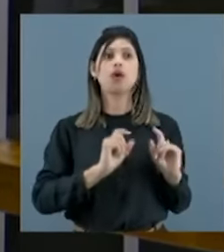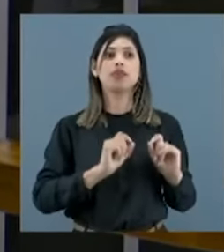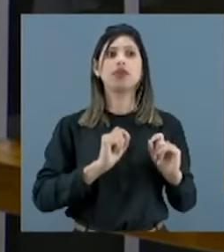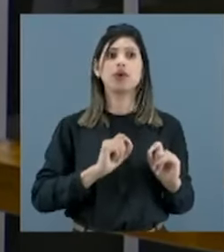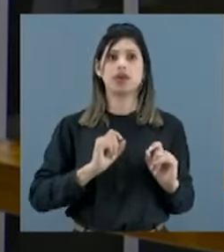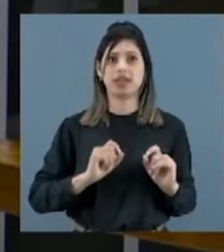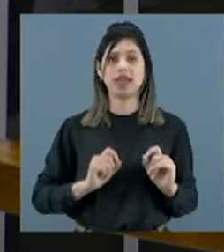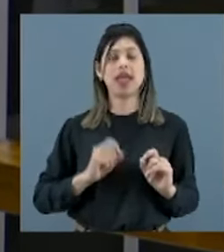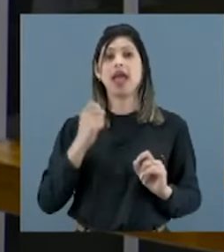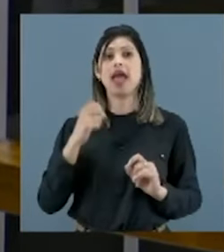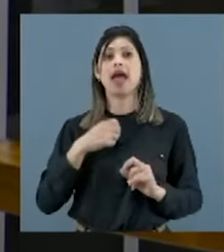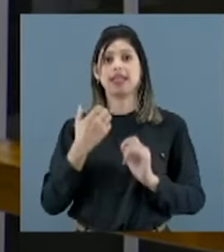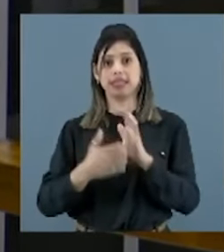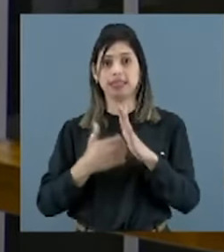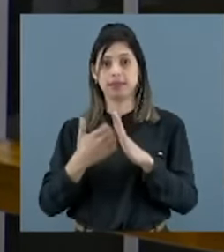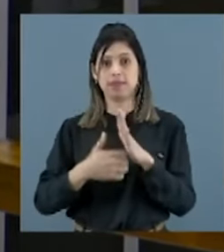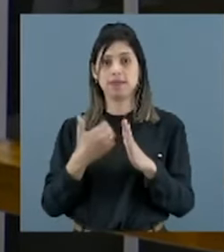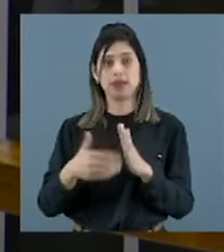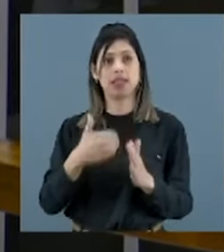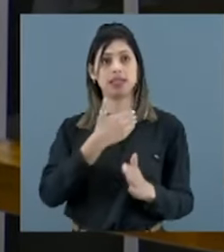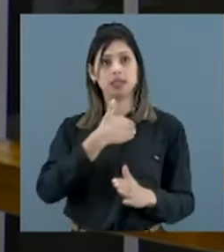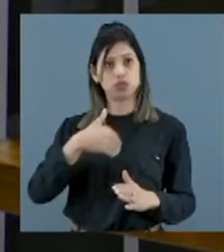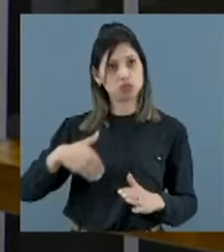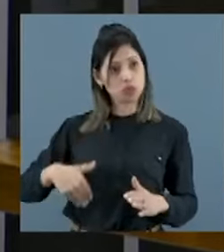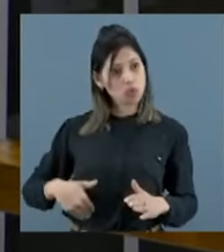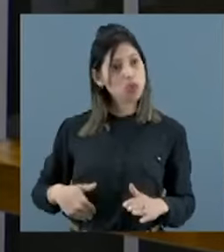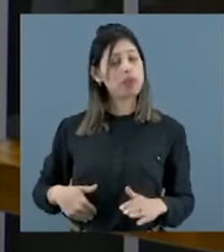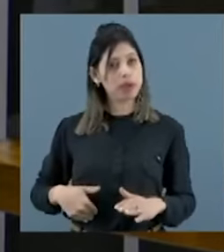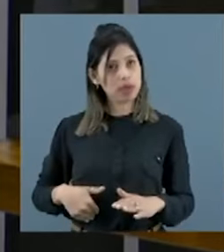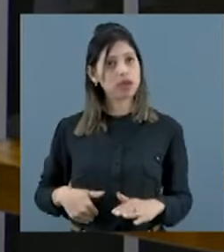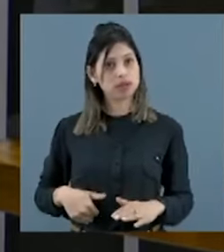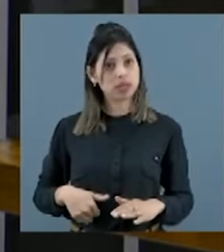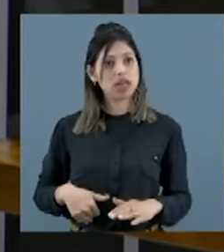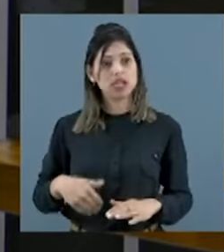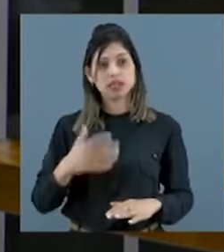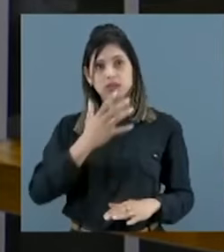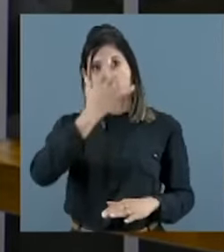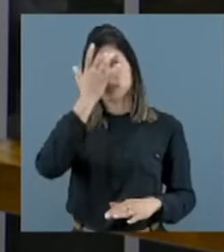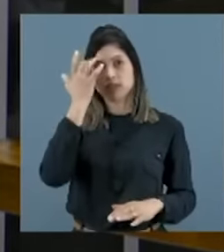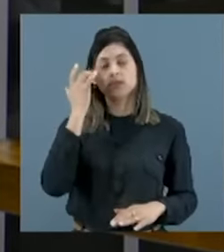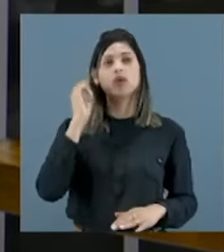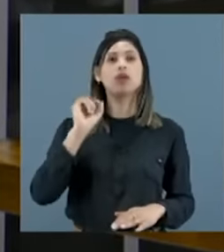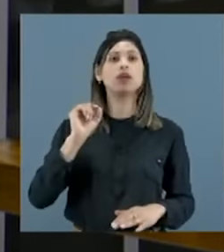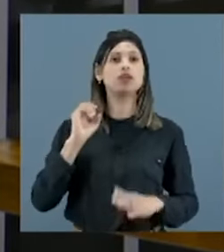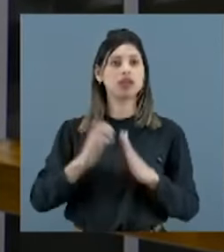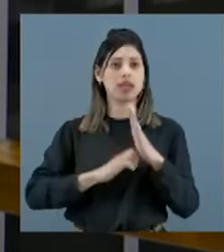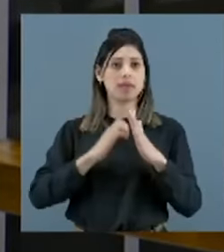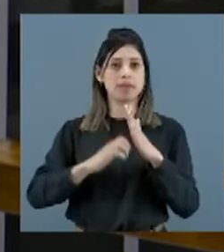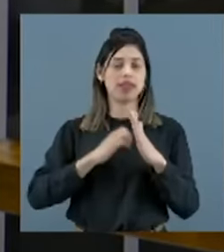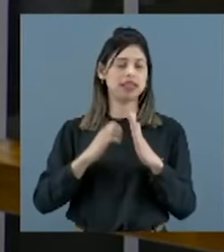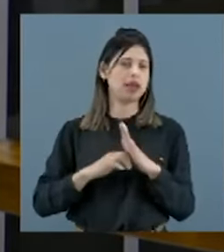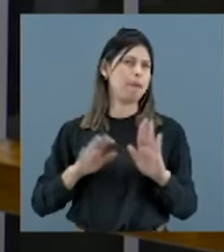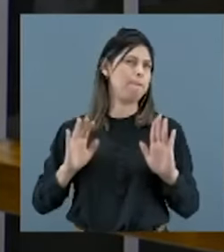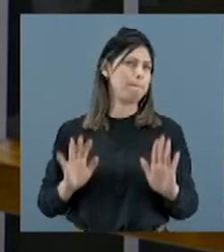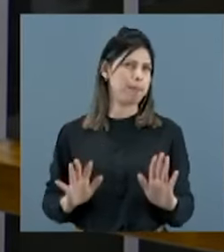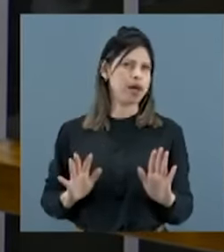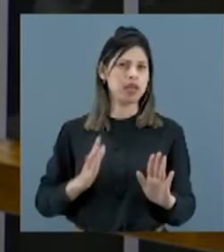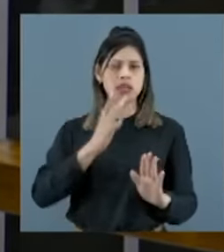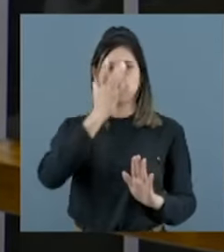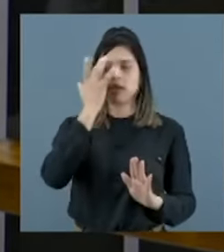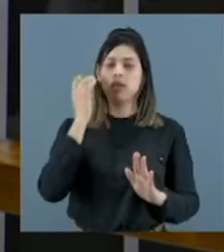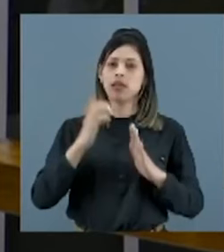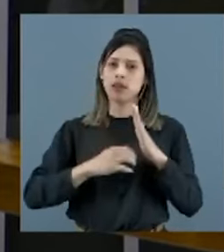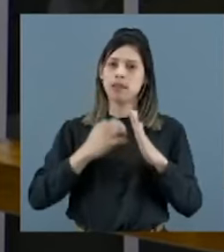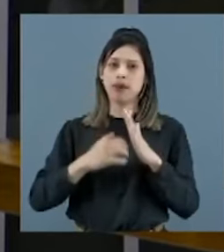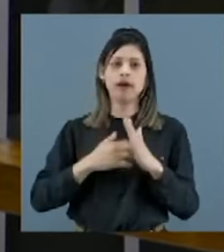as empresas públicas de banana para os grandes empresários, aí o Novo é contra. Trabalhador não pode ter aumento de salário. Mas